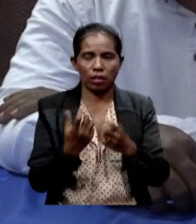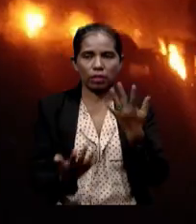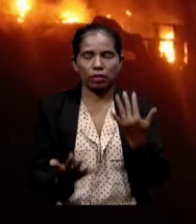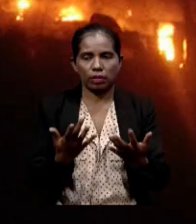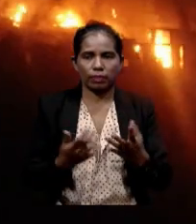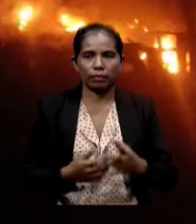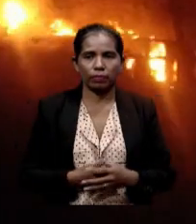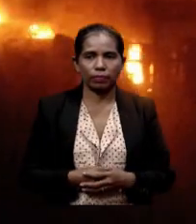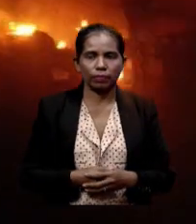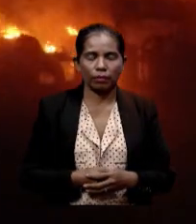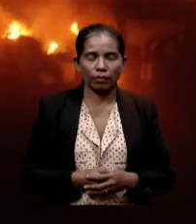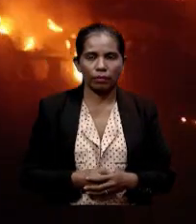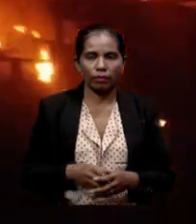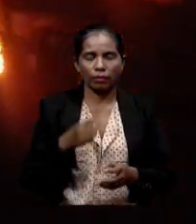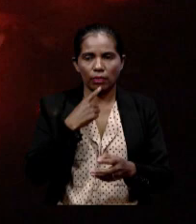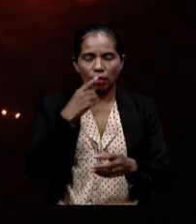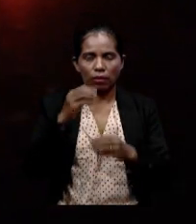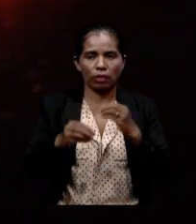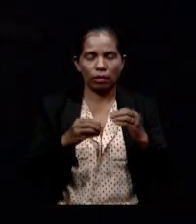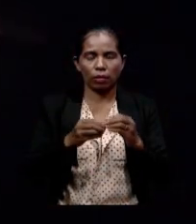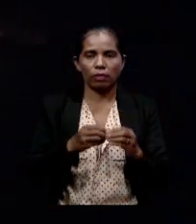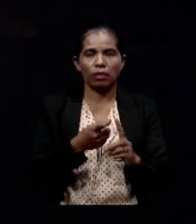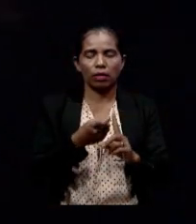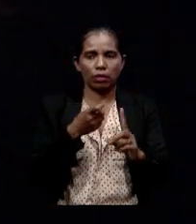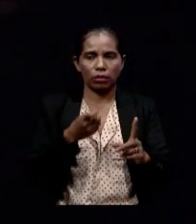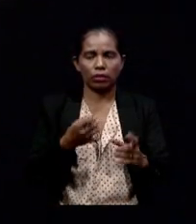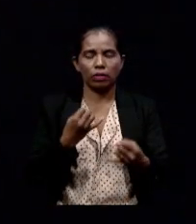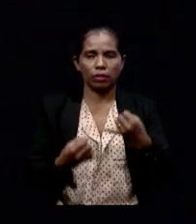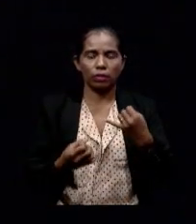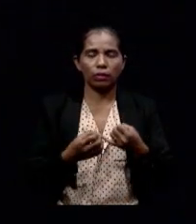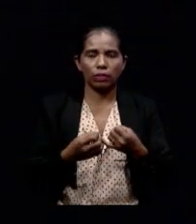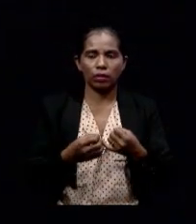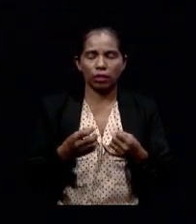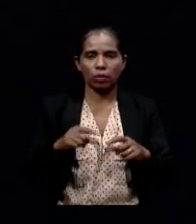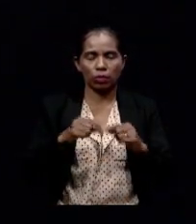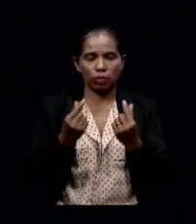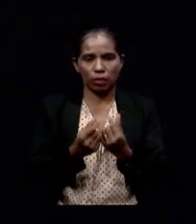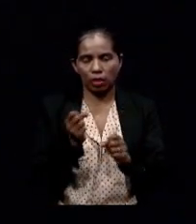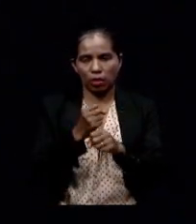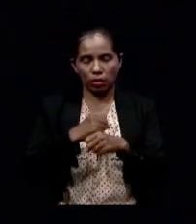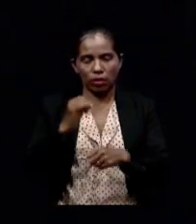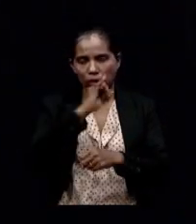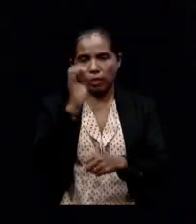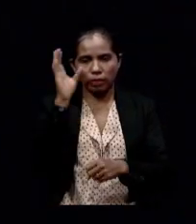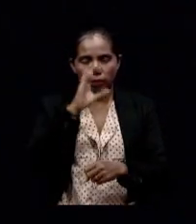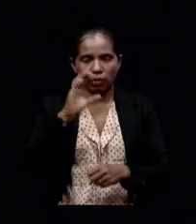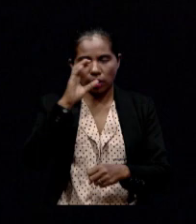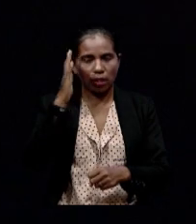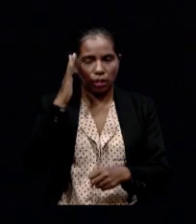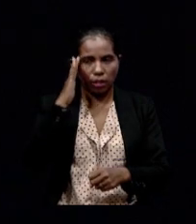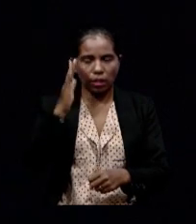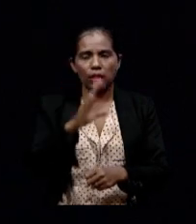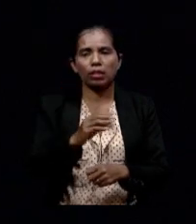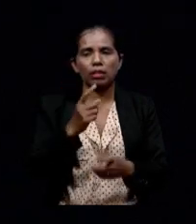armazém. Ismael Babo Hateten, quando o motivo se acontecimento incêndio, né? Equipa se halohela investigação, o de buca Hatene motivo, né? O